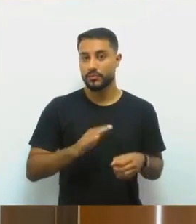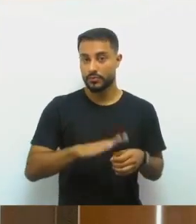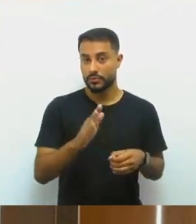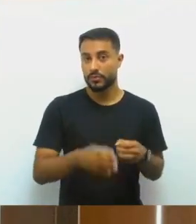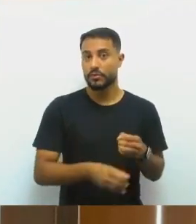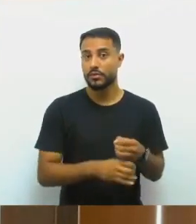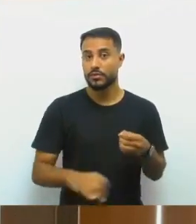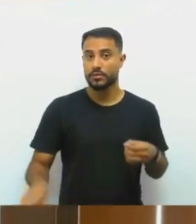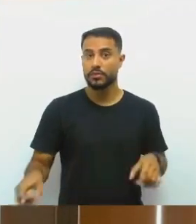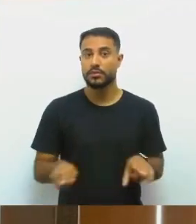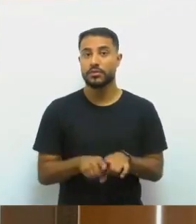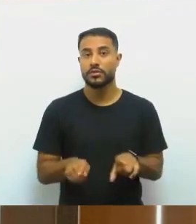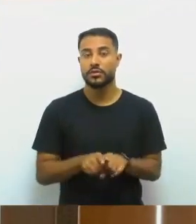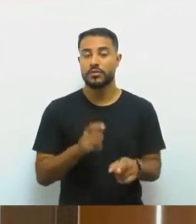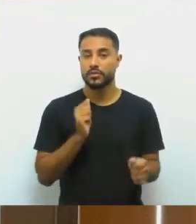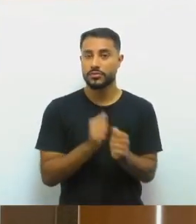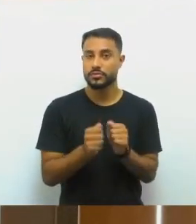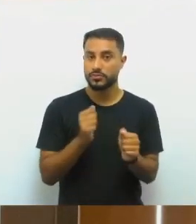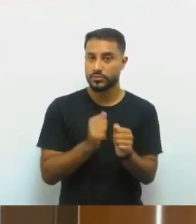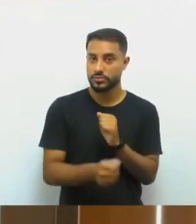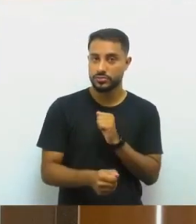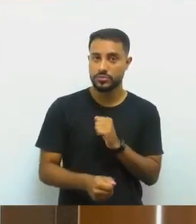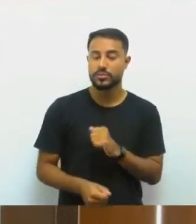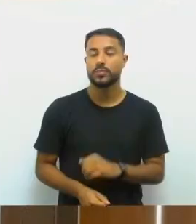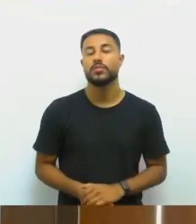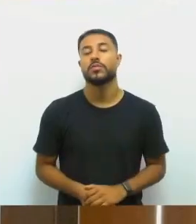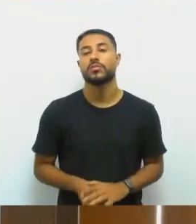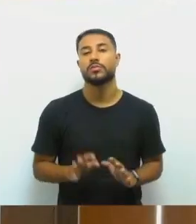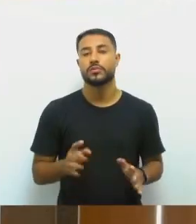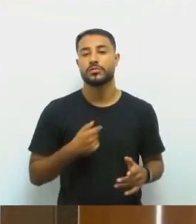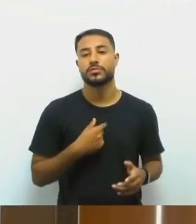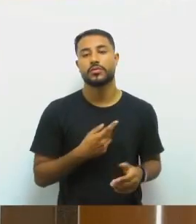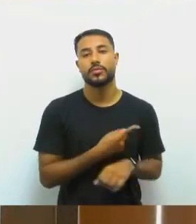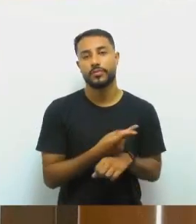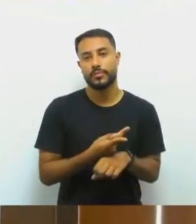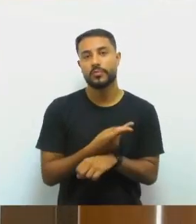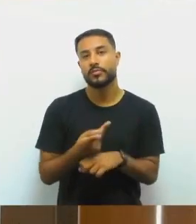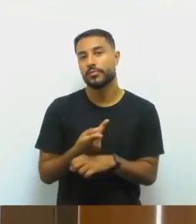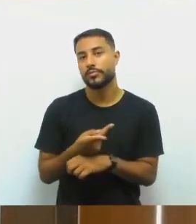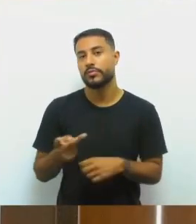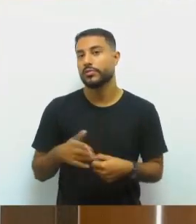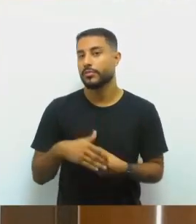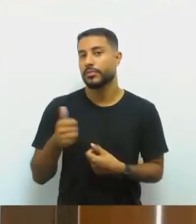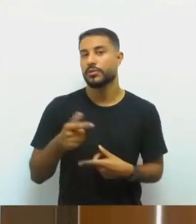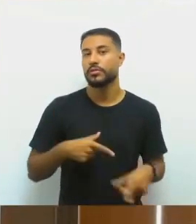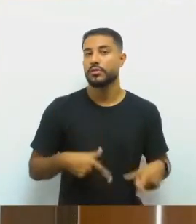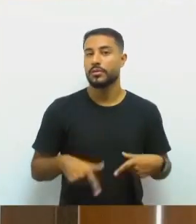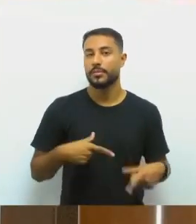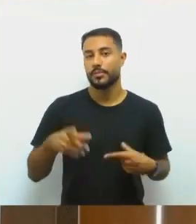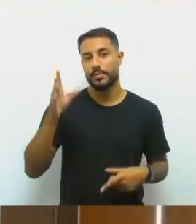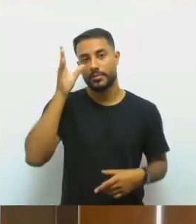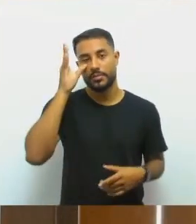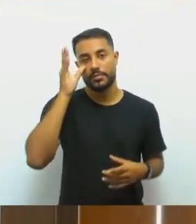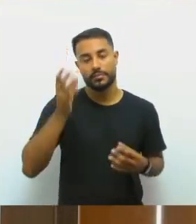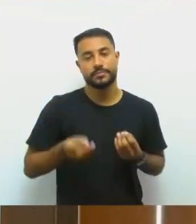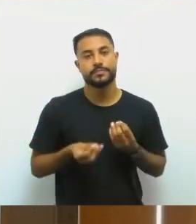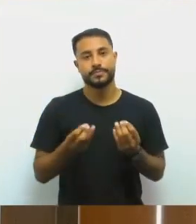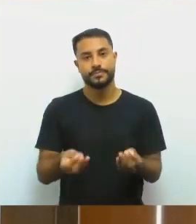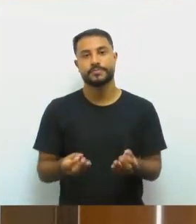que o vereador vai procurar trabalhar e ter uma atenção maior. E eu gostaria também que essas